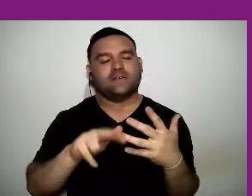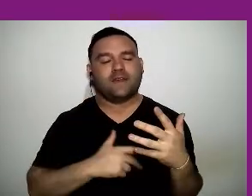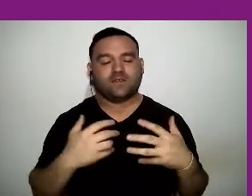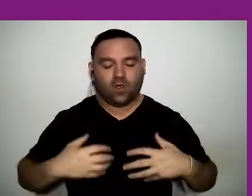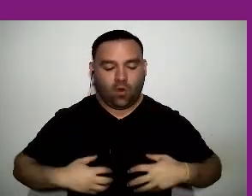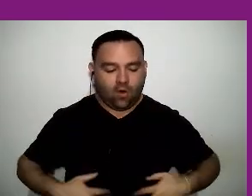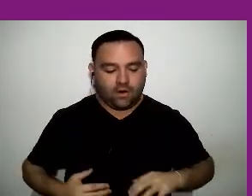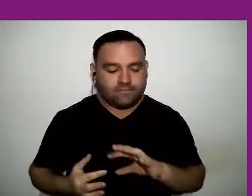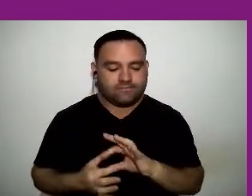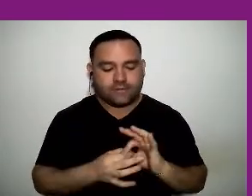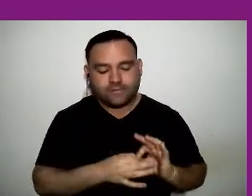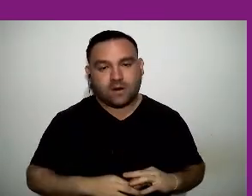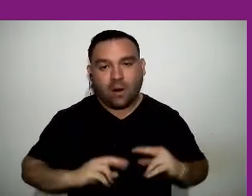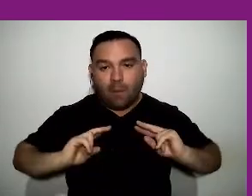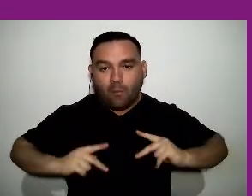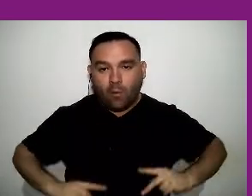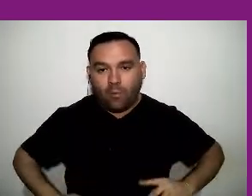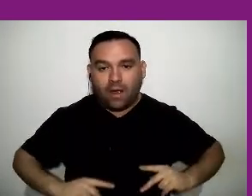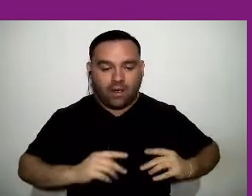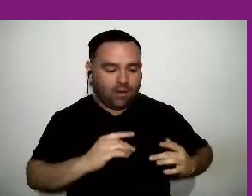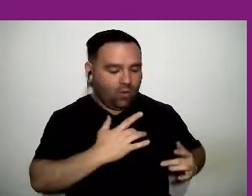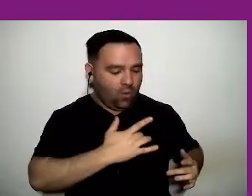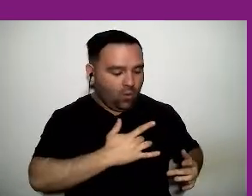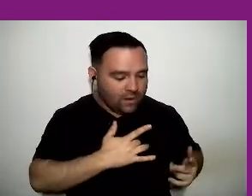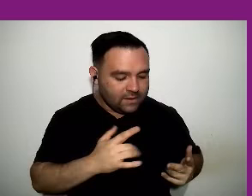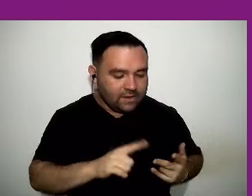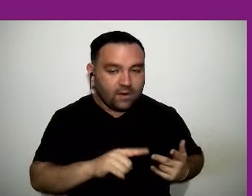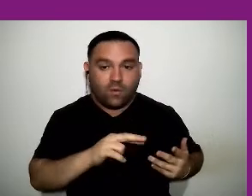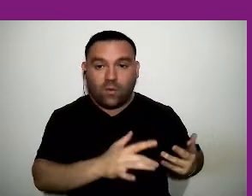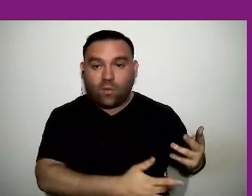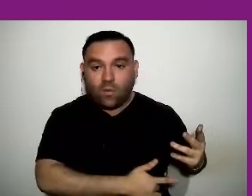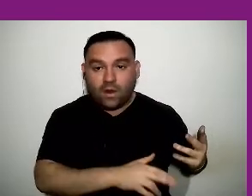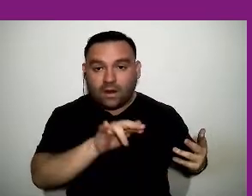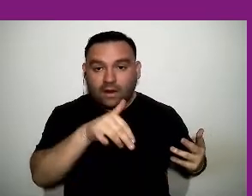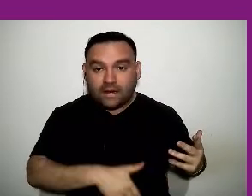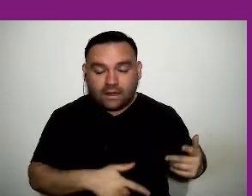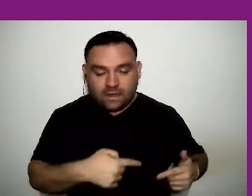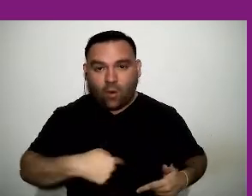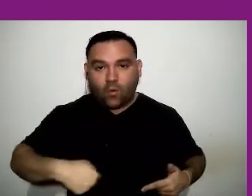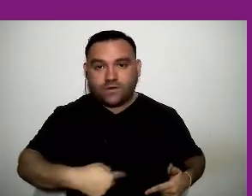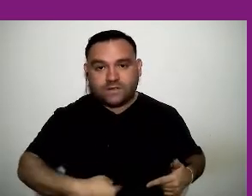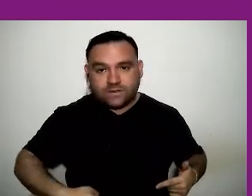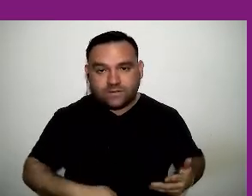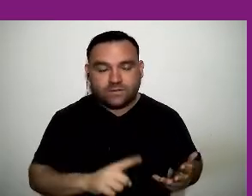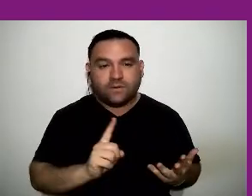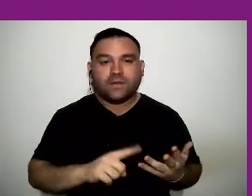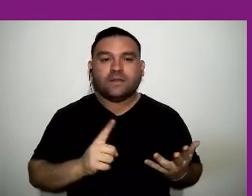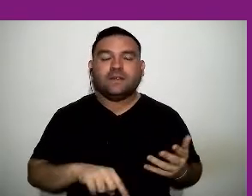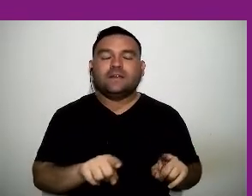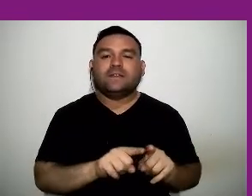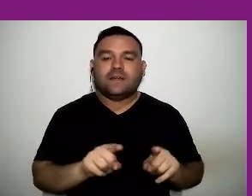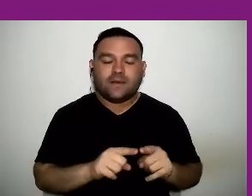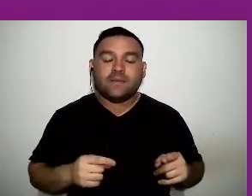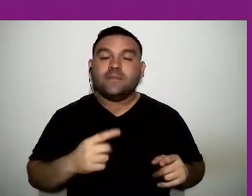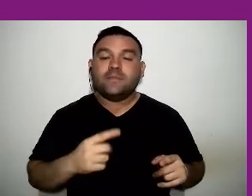órgãos, seja do pulmão, com o coração, com o rim, com o intestino, com o sistema de